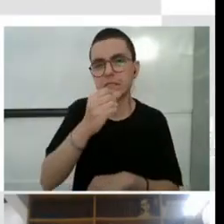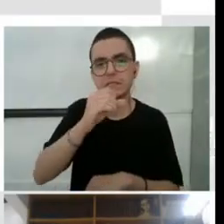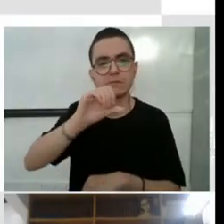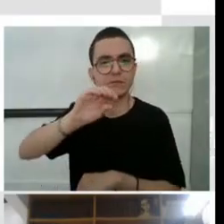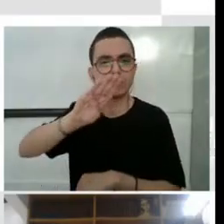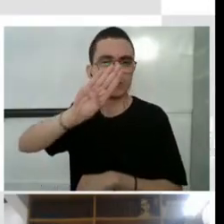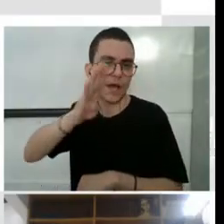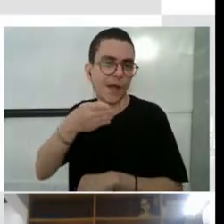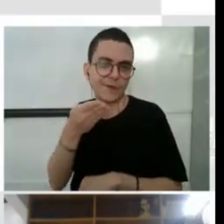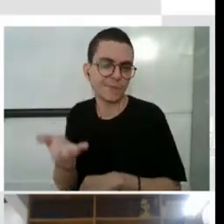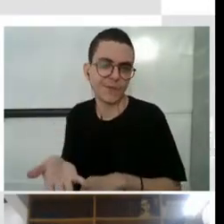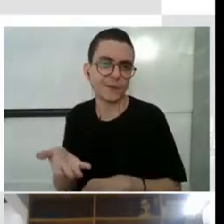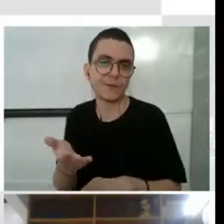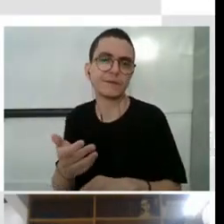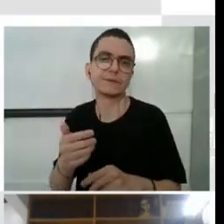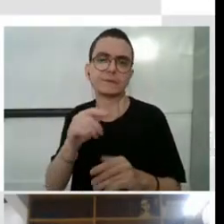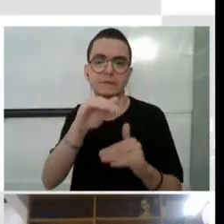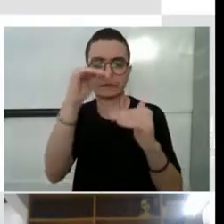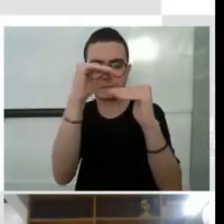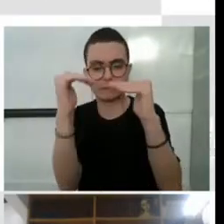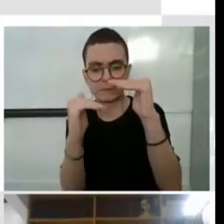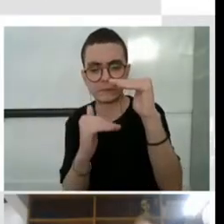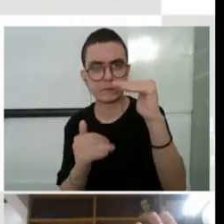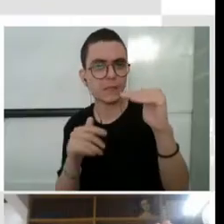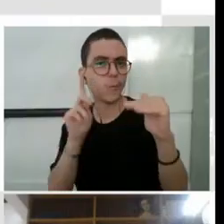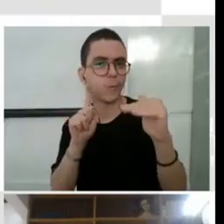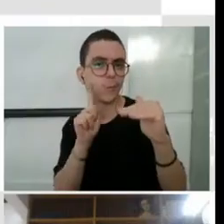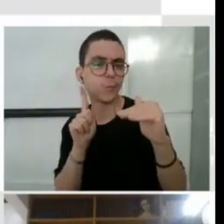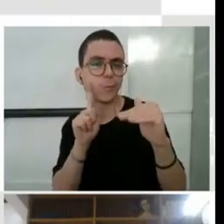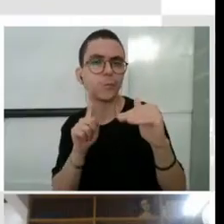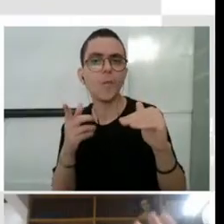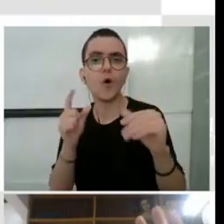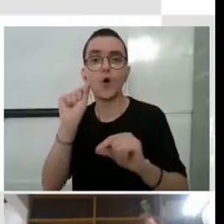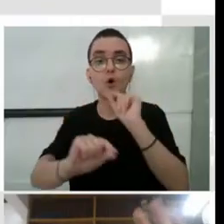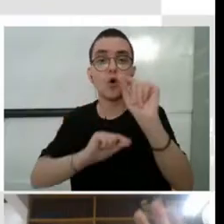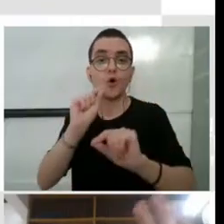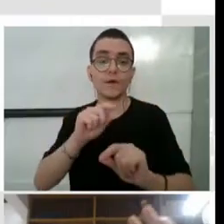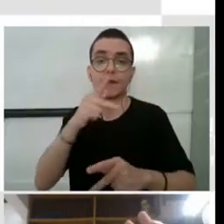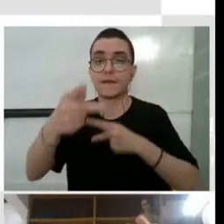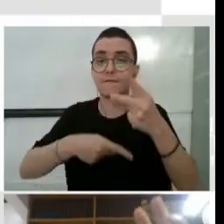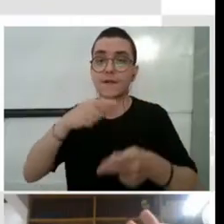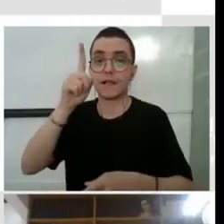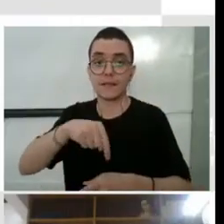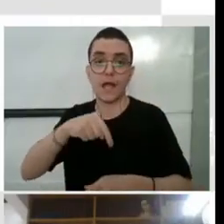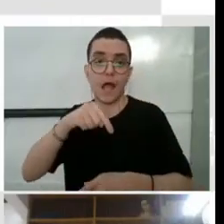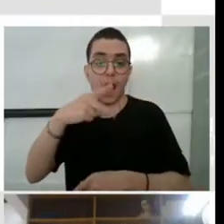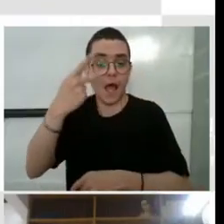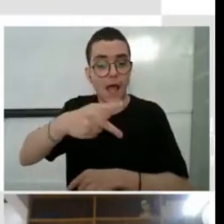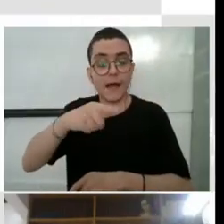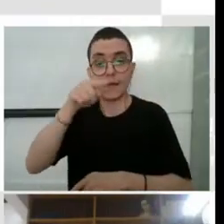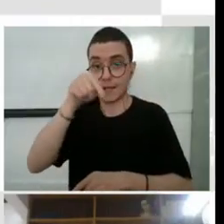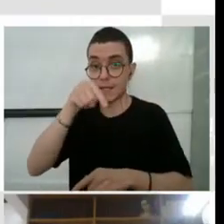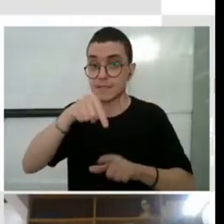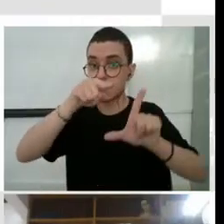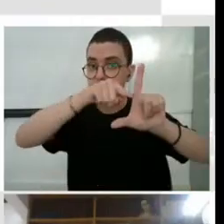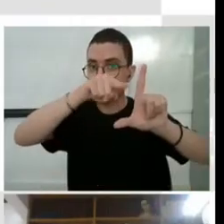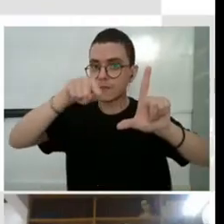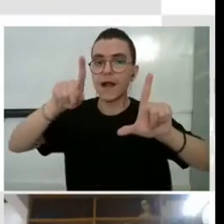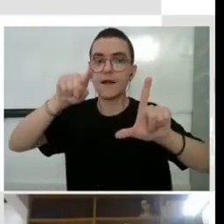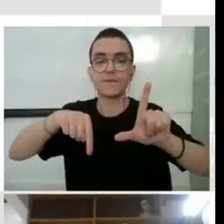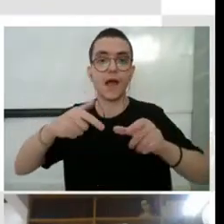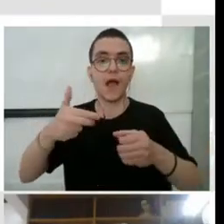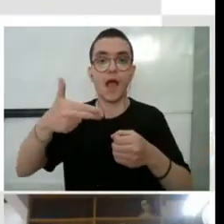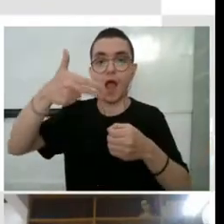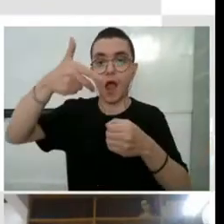os Estados Unidos. Agora, o que é importante que vocês levem em consideração é que nós estamos falando apenas de petróleo convencional. Se nós